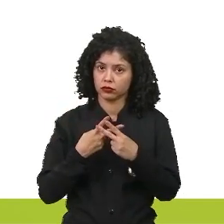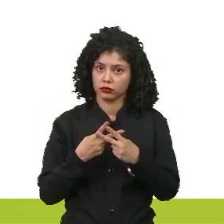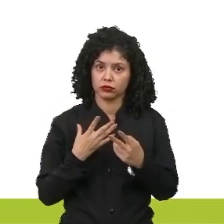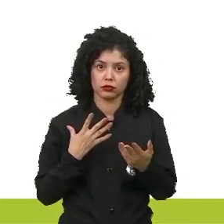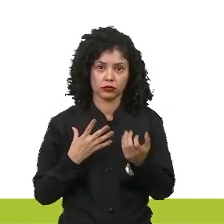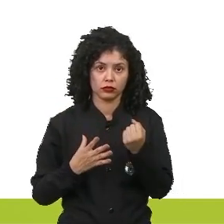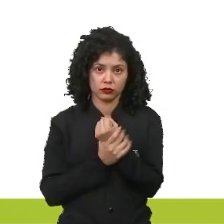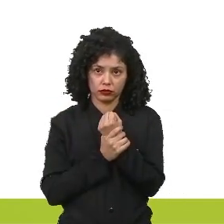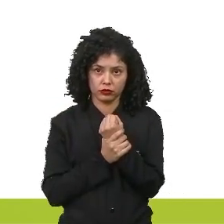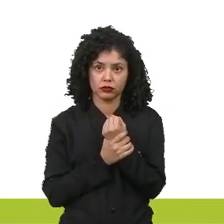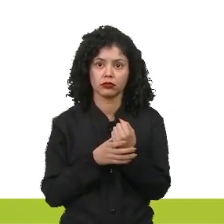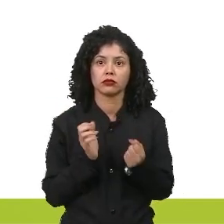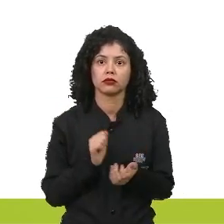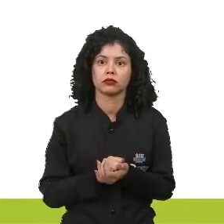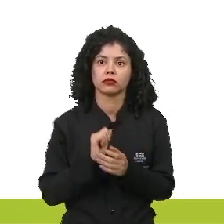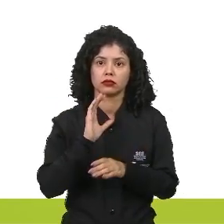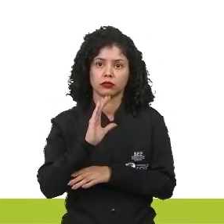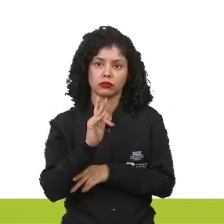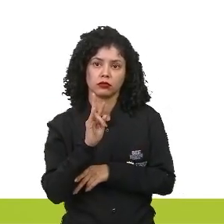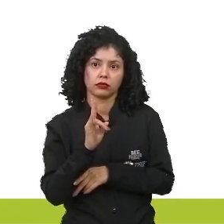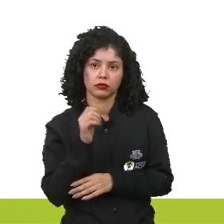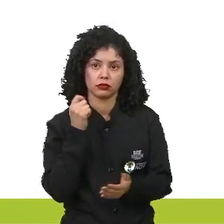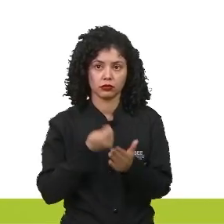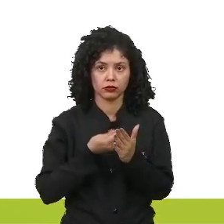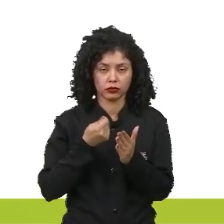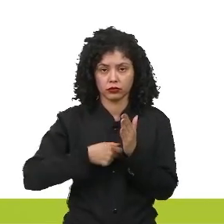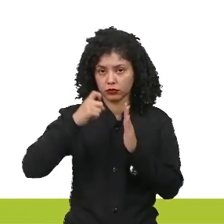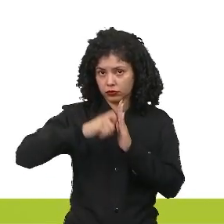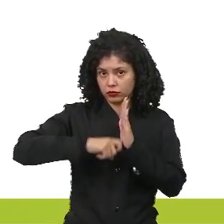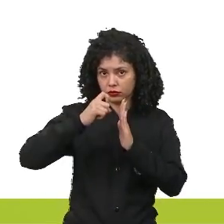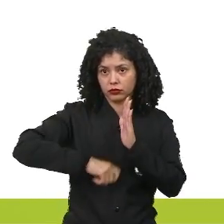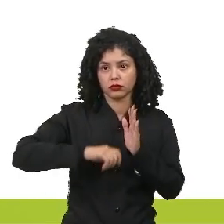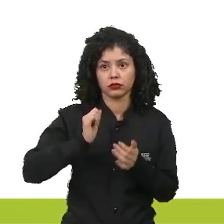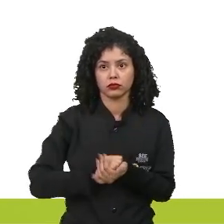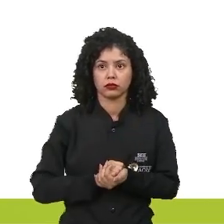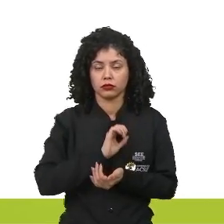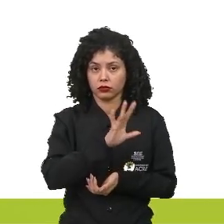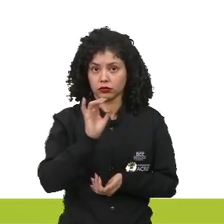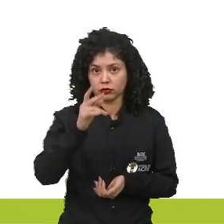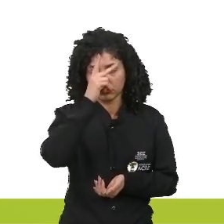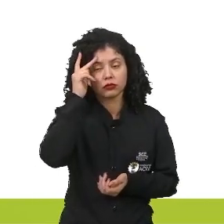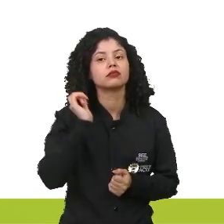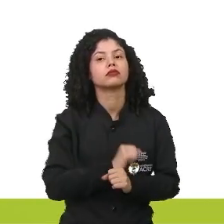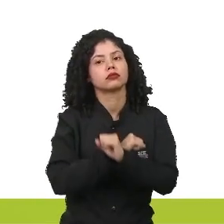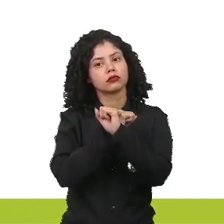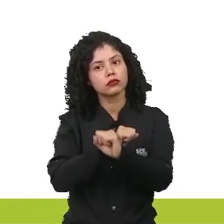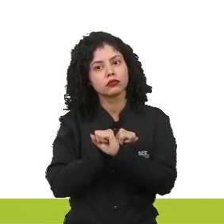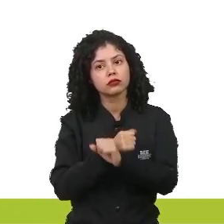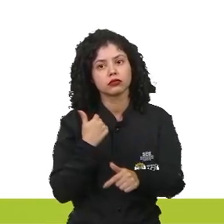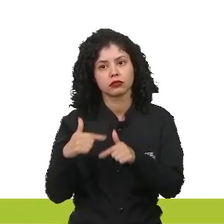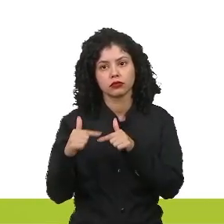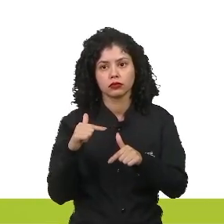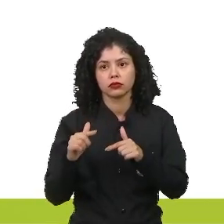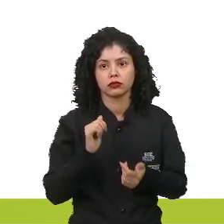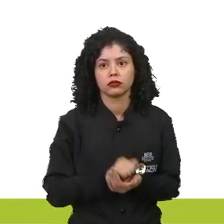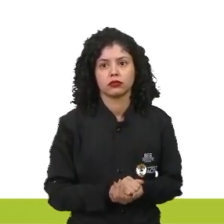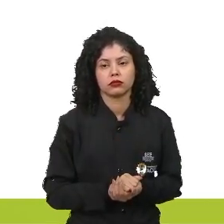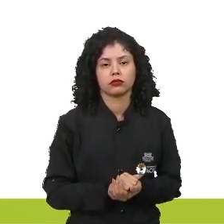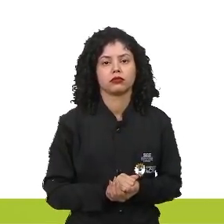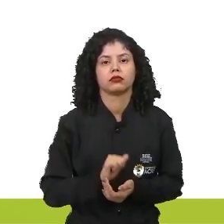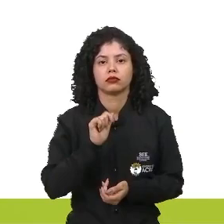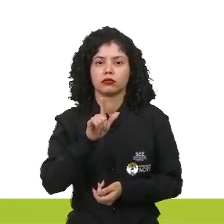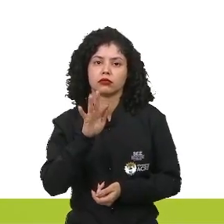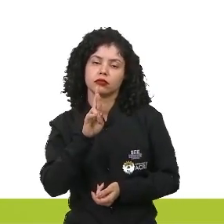Lavras. E a captação, que foi o imposto pago pelo senhor de Lavras para cada pessoa escravizada que trabalhava em seus